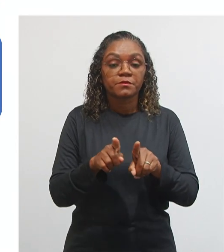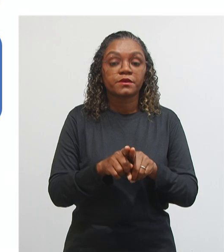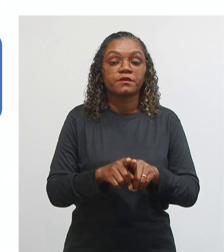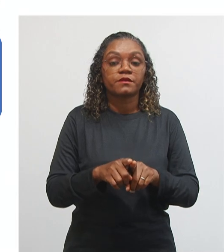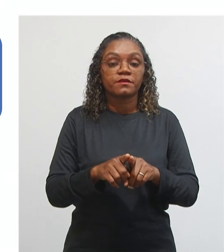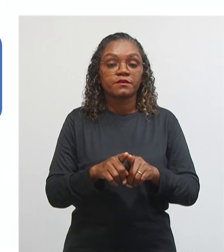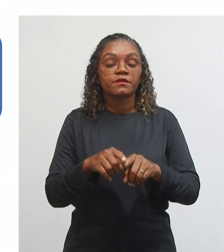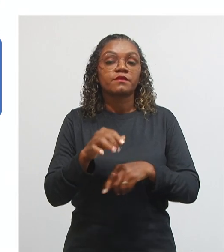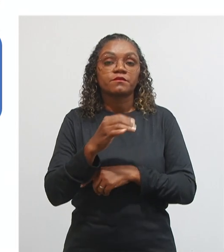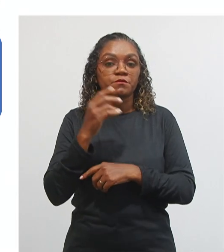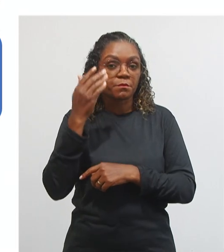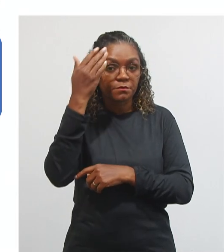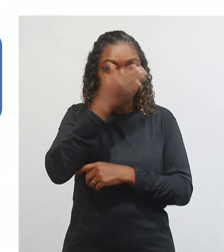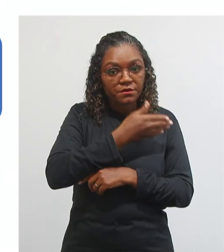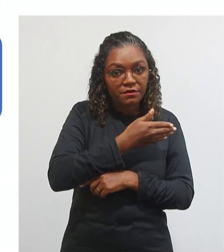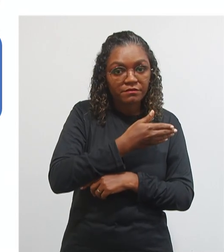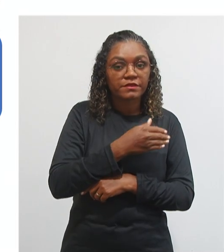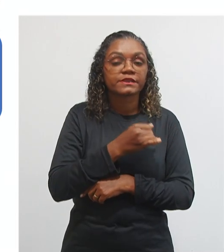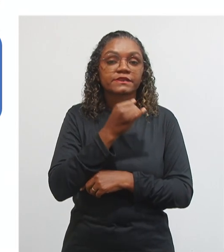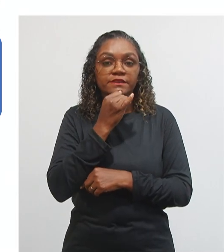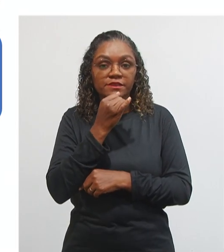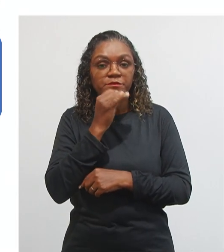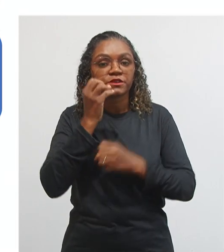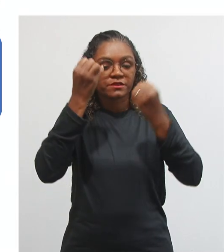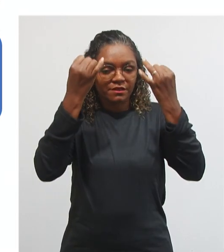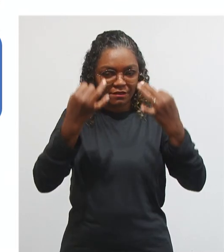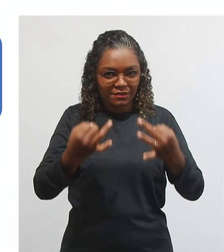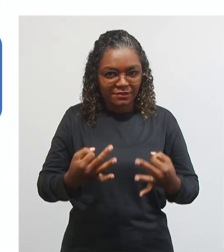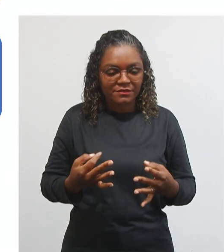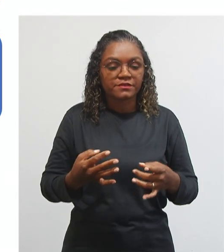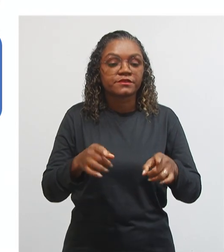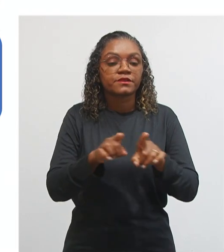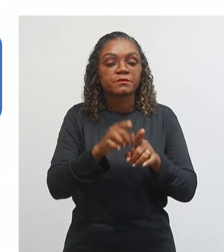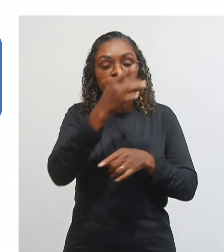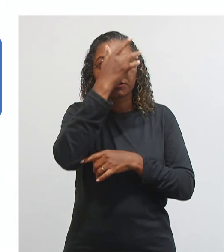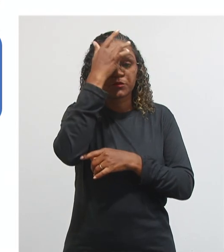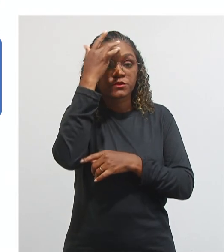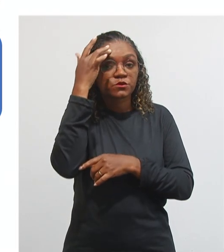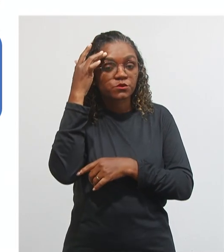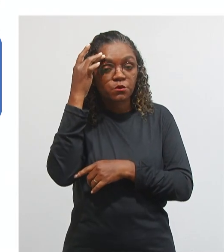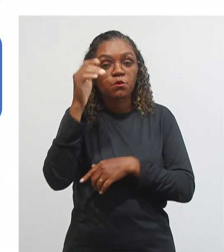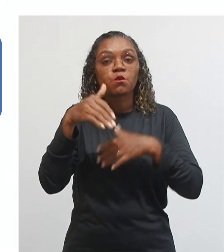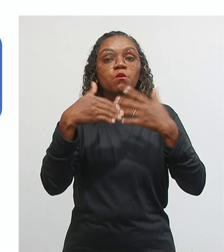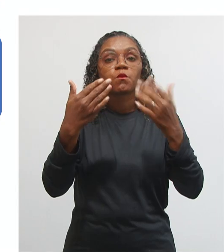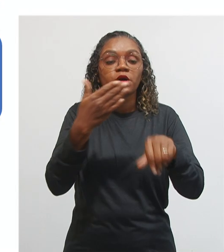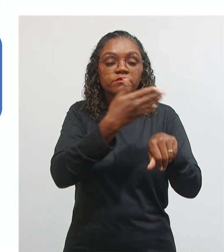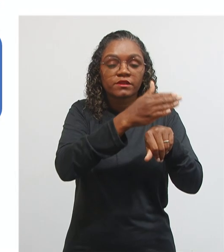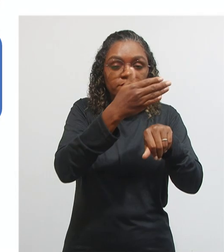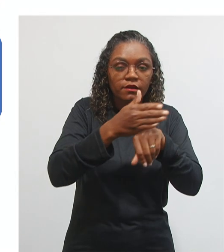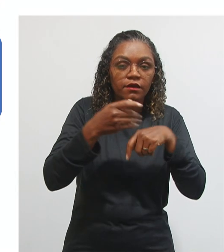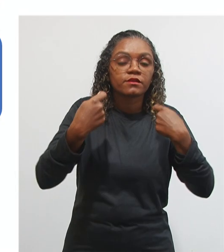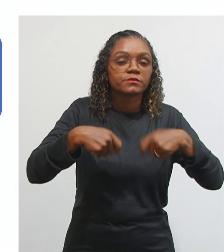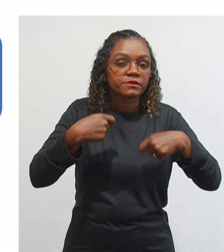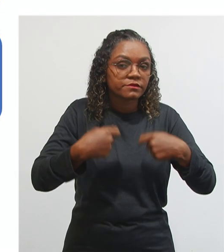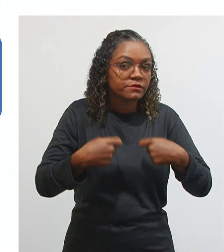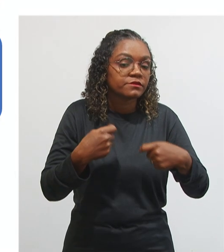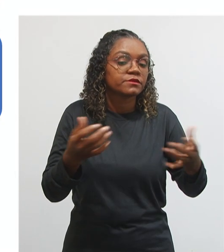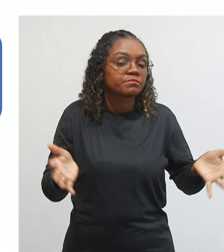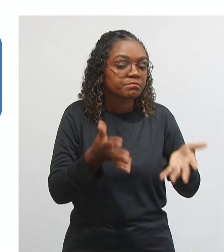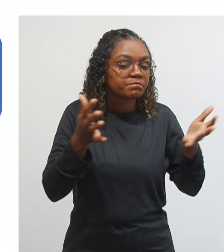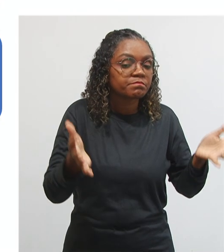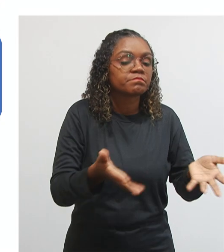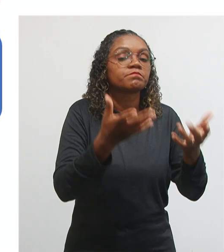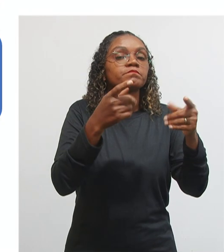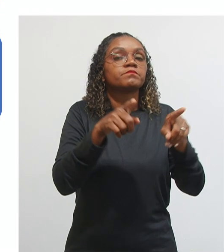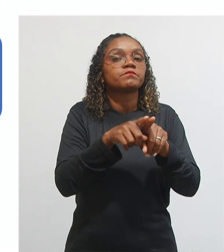física, tá? Que é aquilo que a gente já falou. As pessoas que precisam ser treinadas, capacitadas,